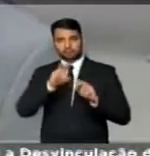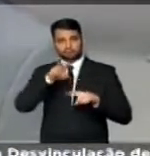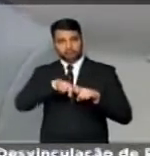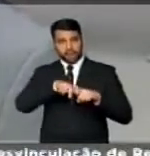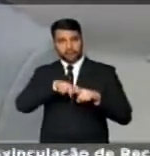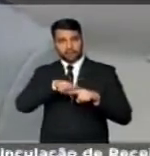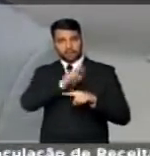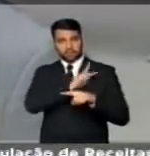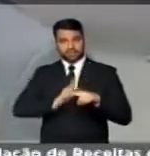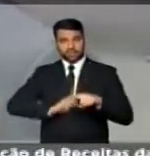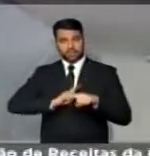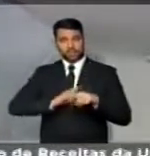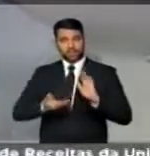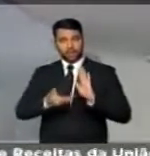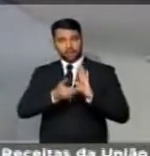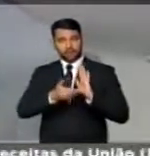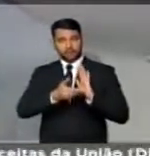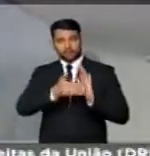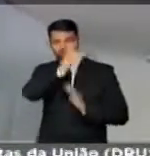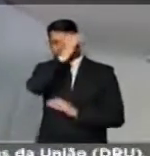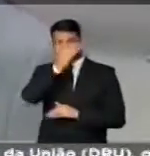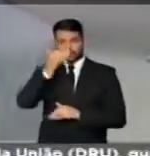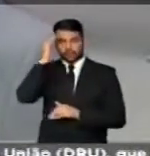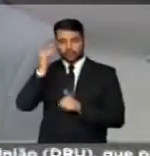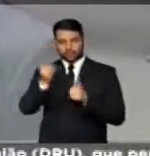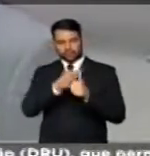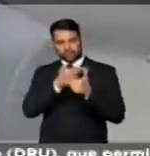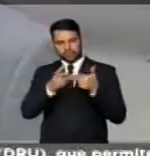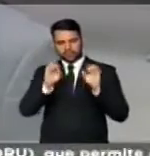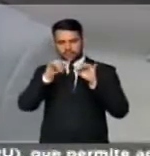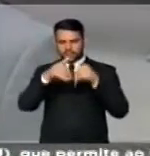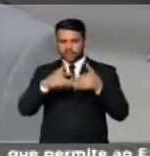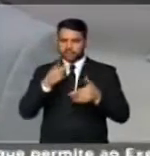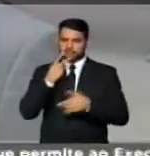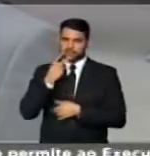senhor Eduardo Cunha. Em primeiro lugar, e aí eu encerro,